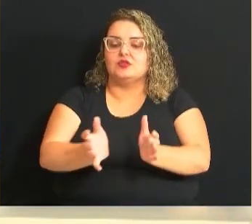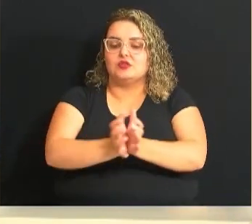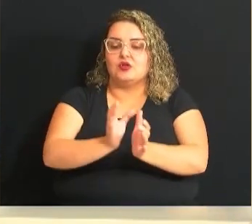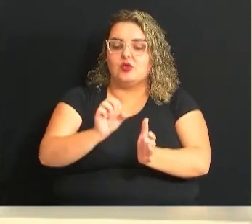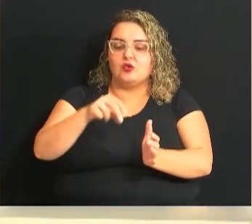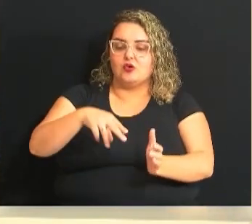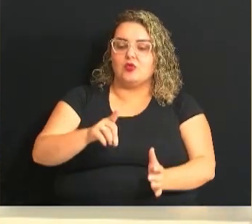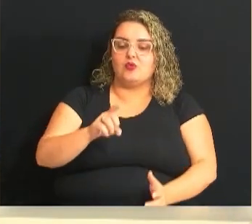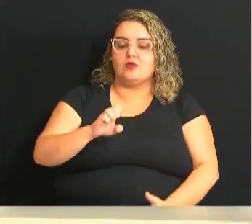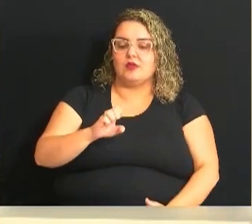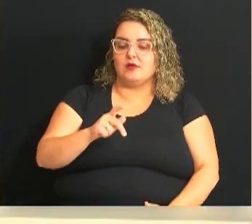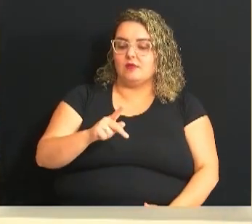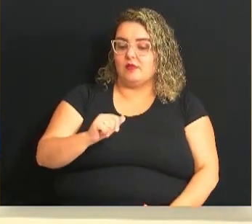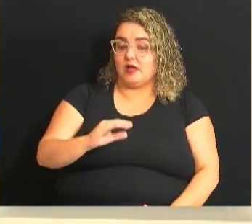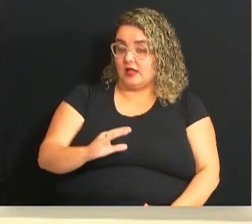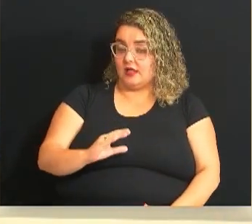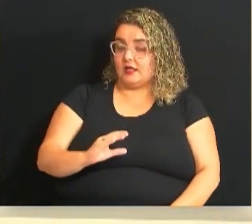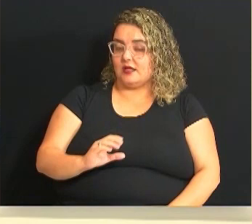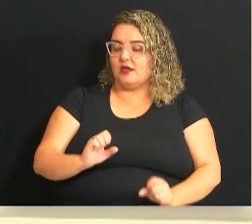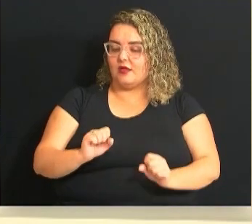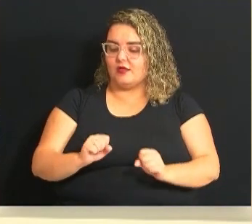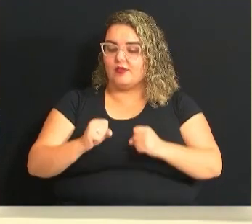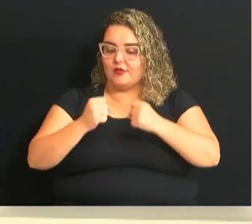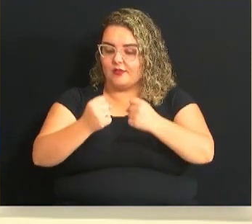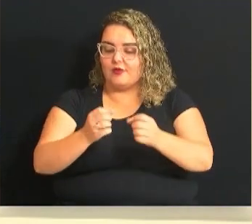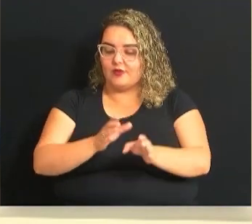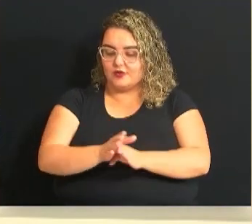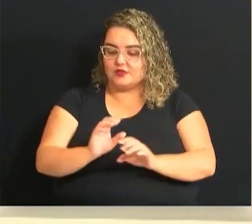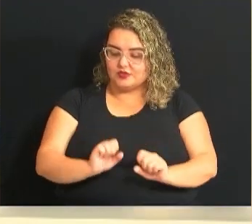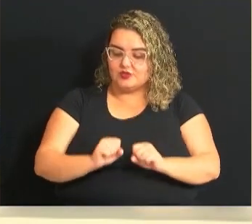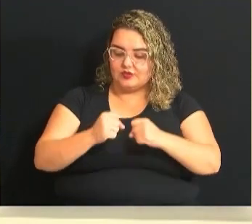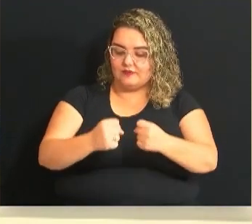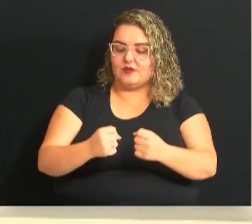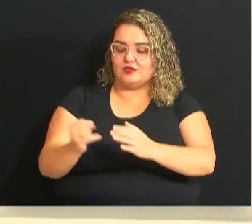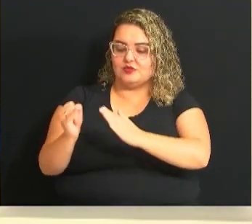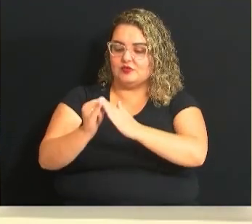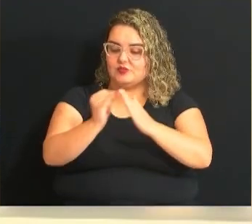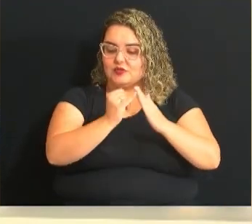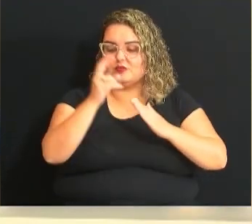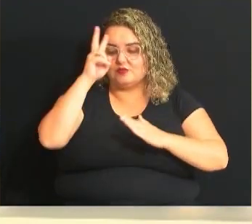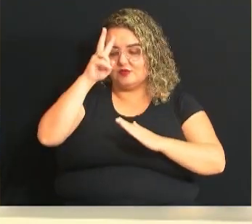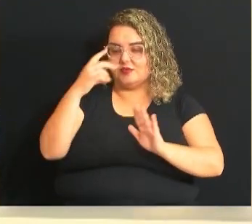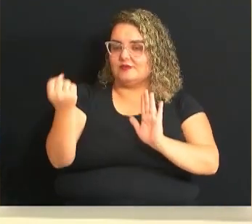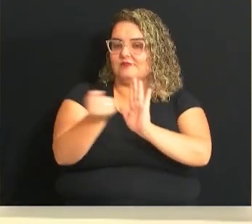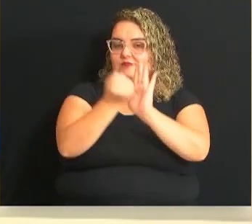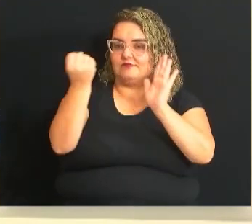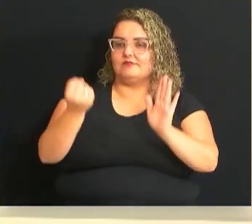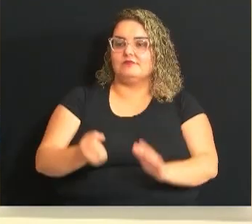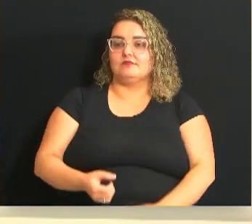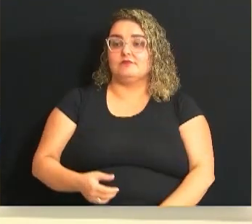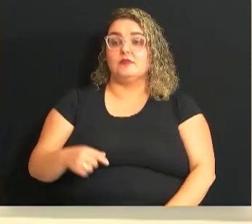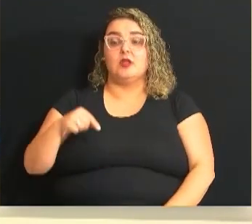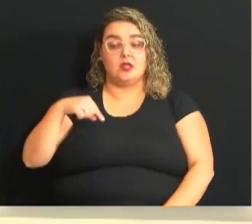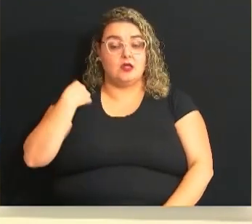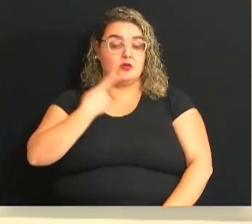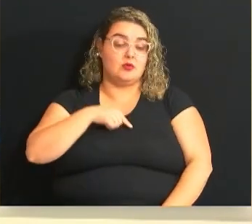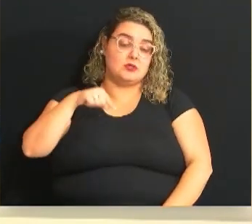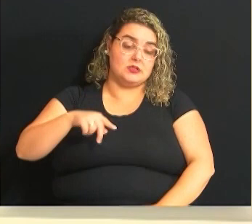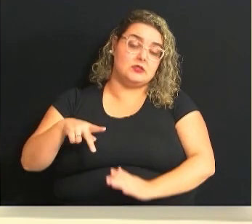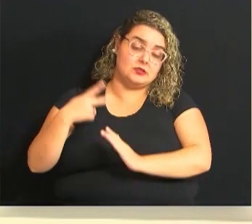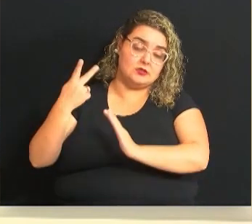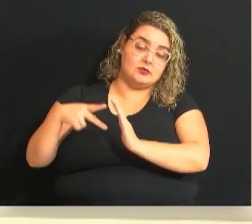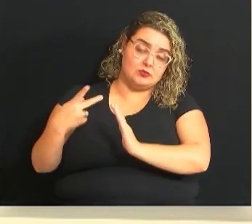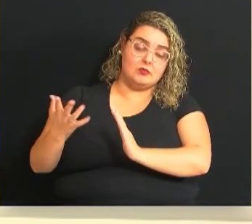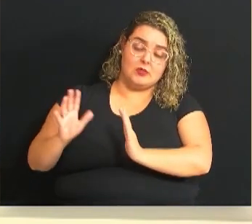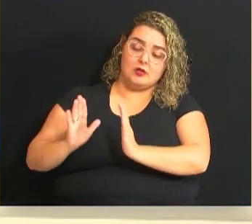Patrimônio Histórico, e a Frente Parlamentar tem essa função de escutar várias frentes, várias ideias diferentes e